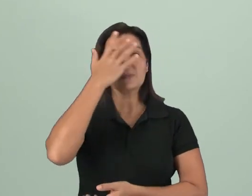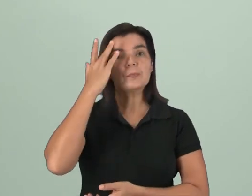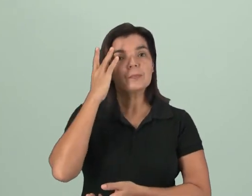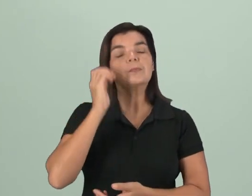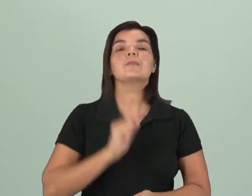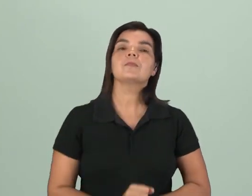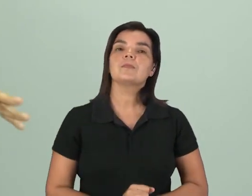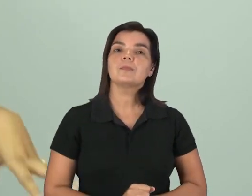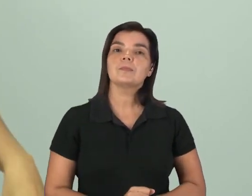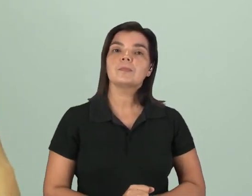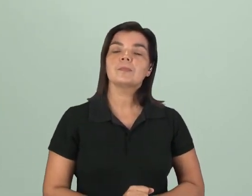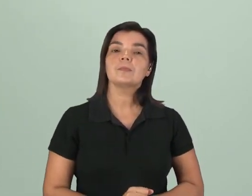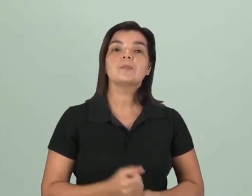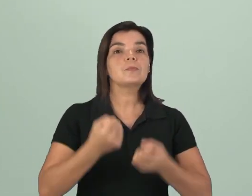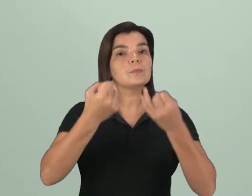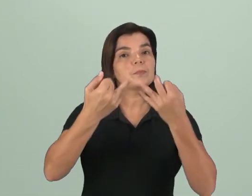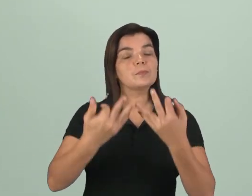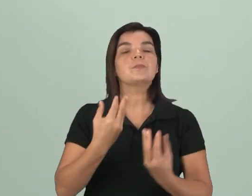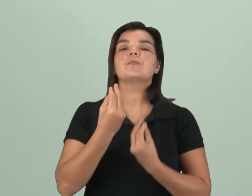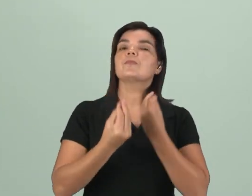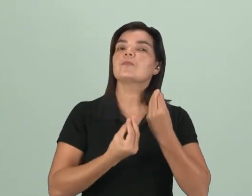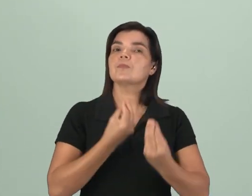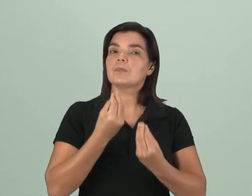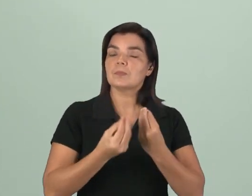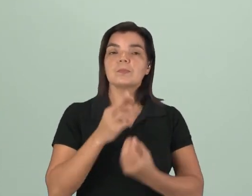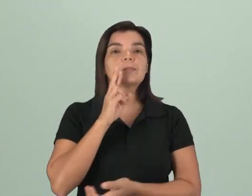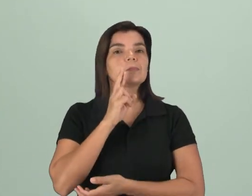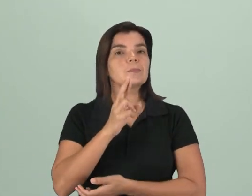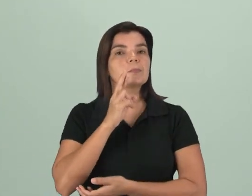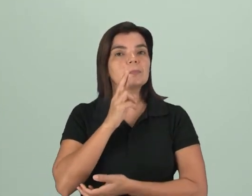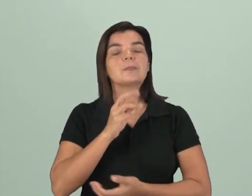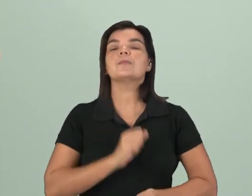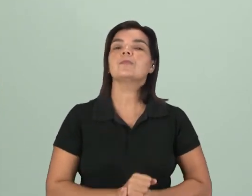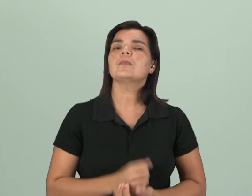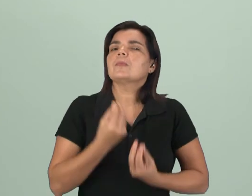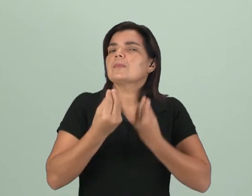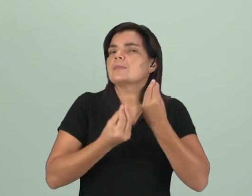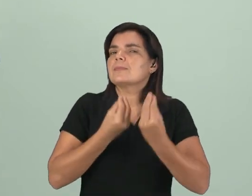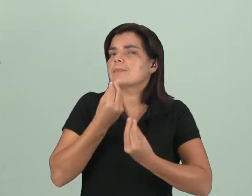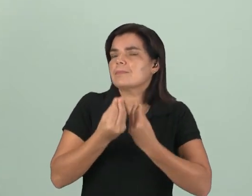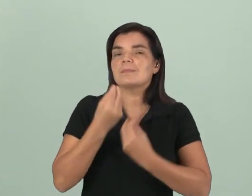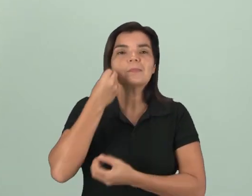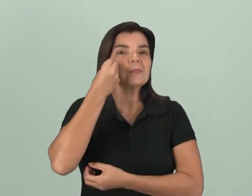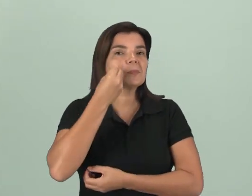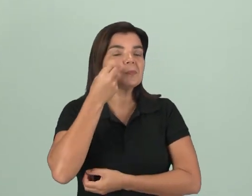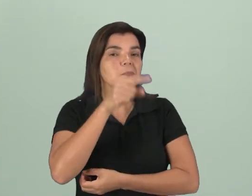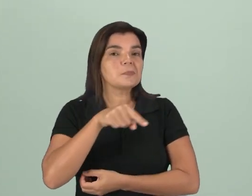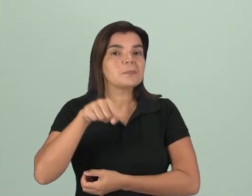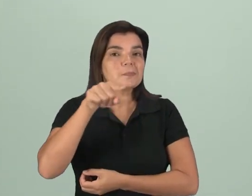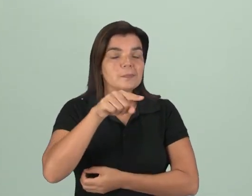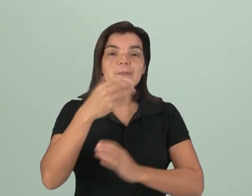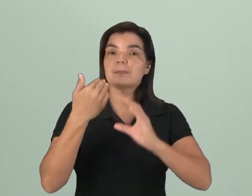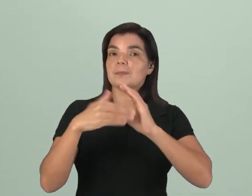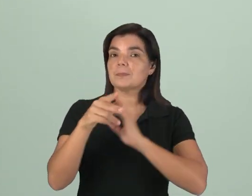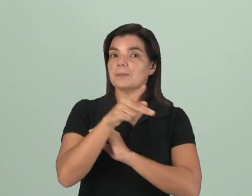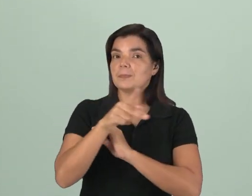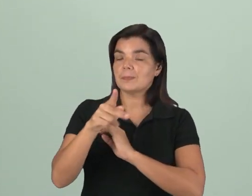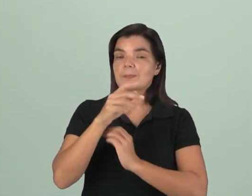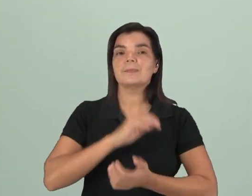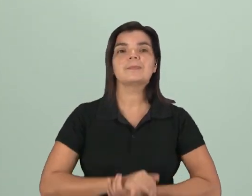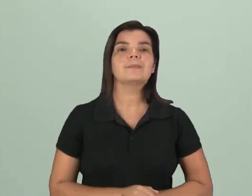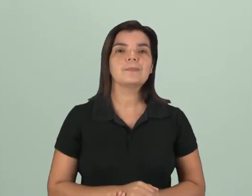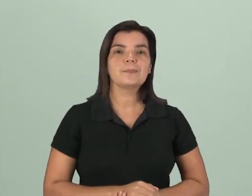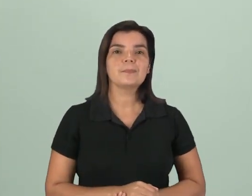pessoas. E aí vocês relatam como é que foi essas respostas, né? Como que foi essa experiência para vocês e manda para o professor